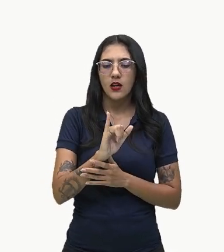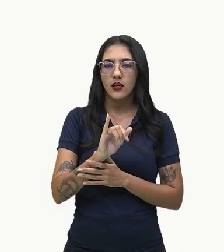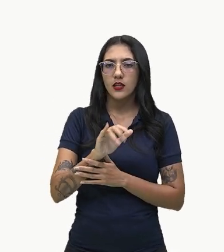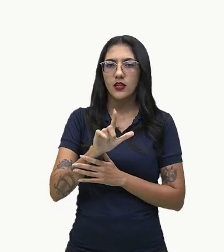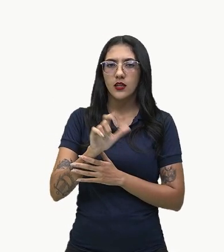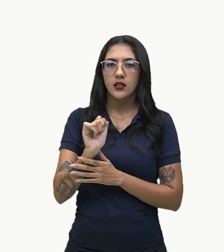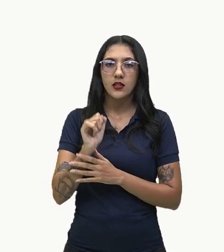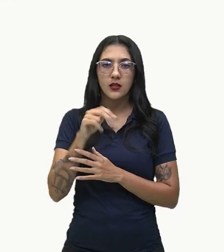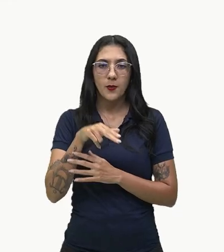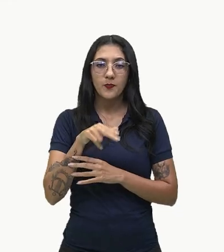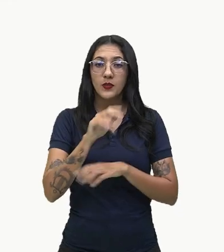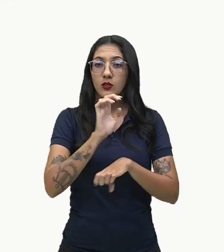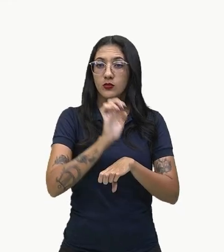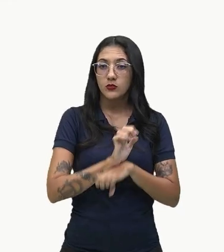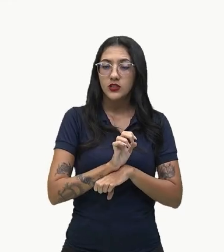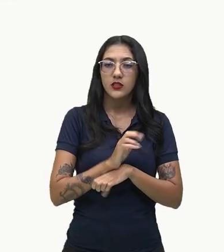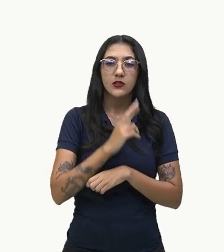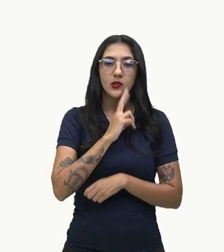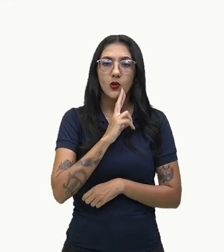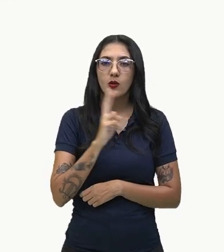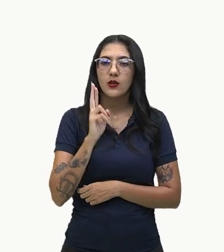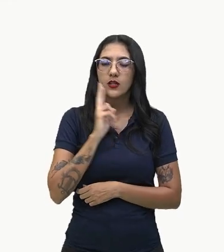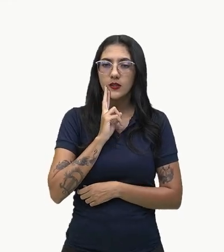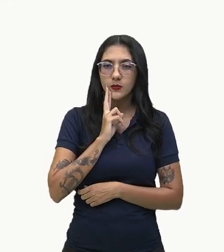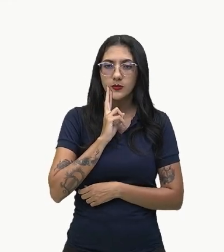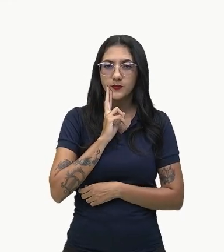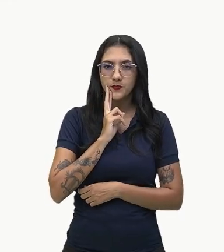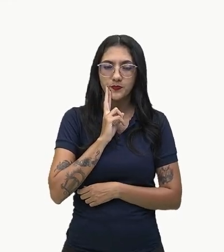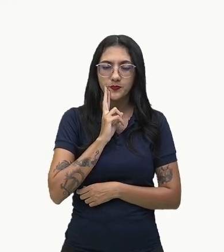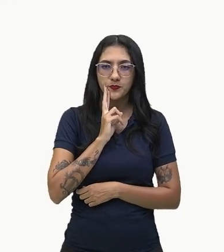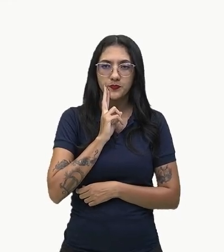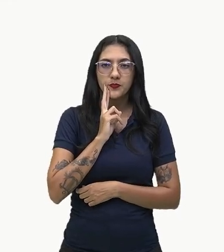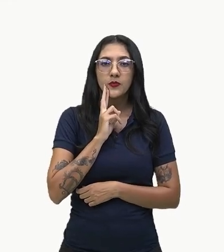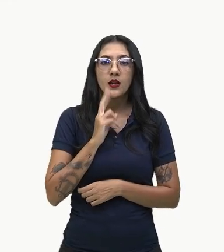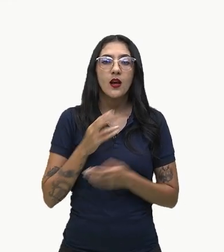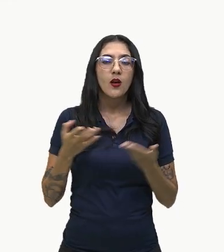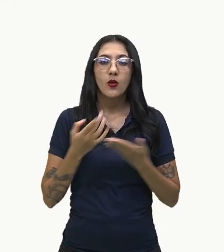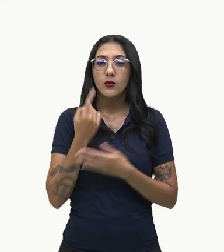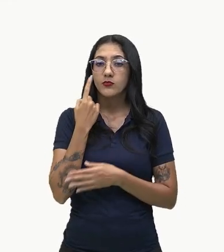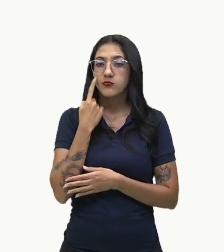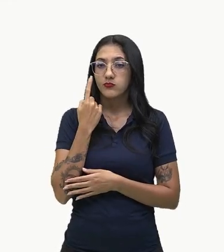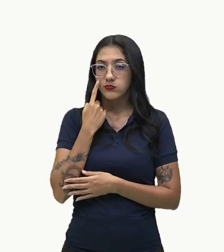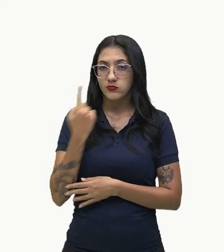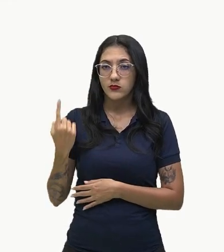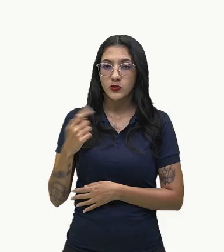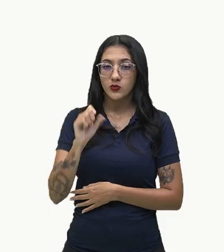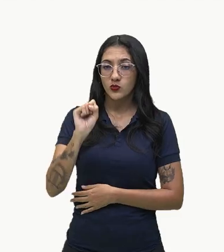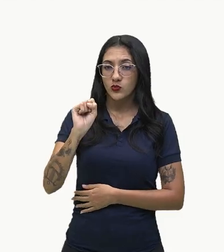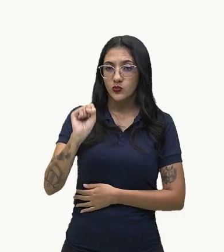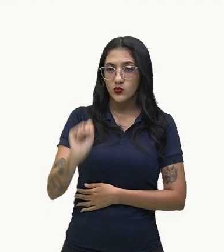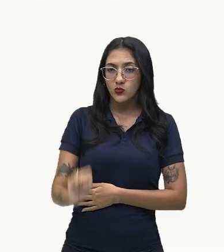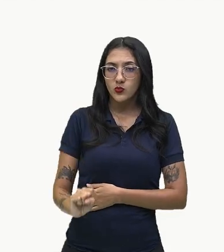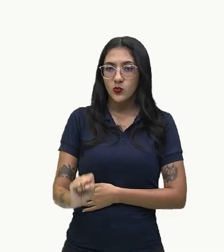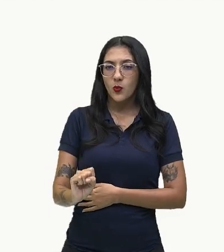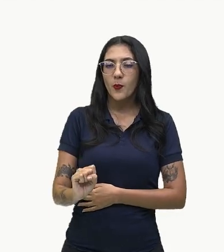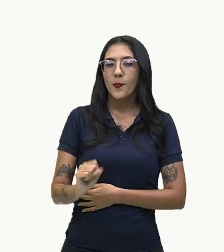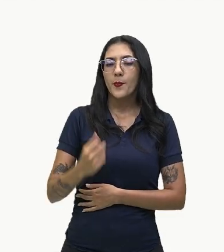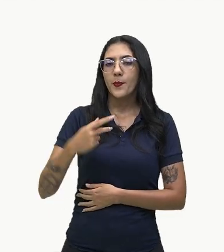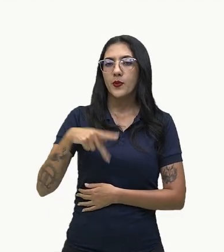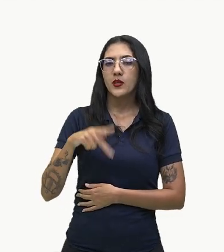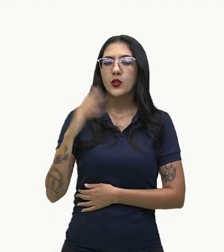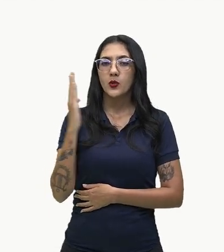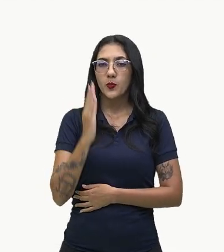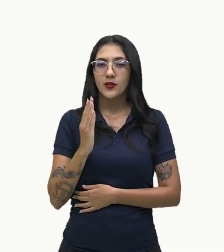no estado de Roraima. O ponto extremo mais ao sul do território brasileiro